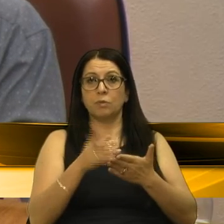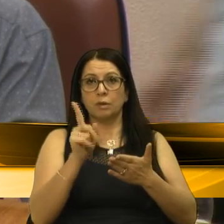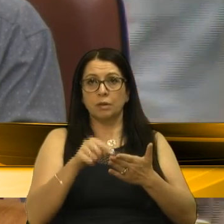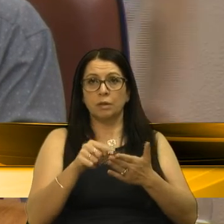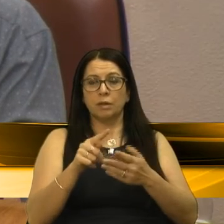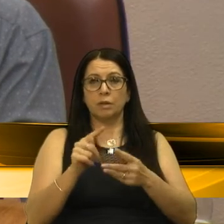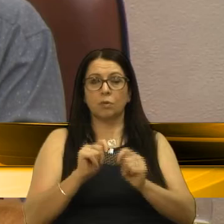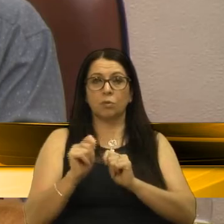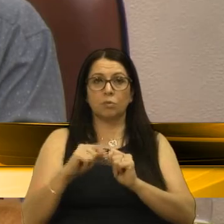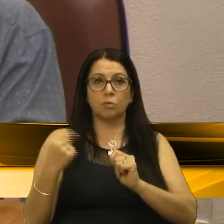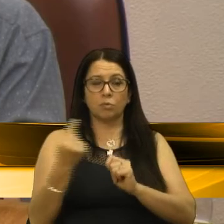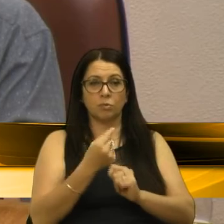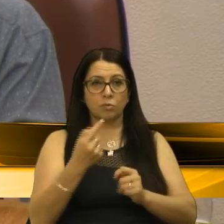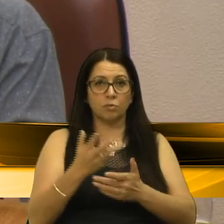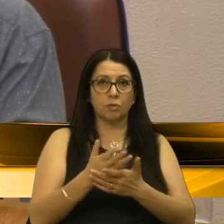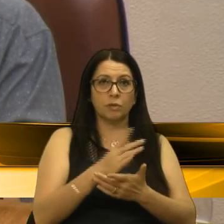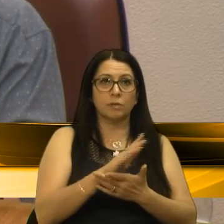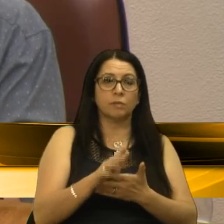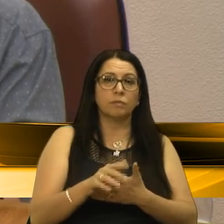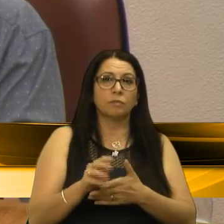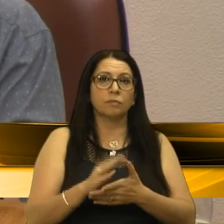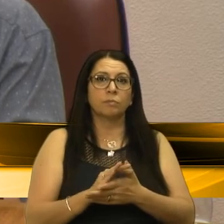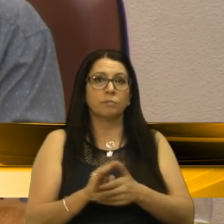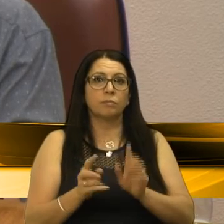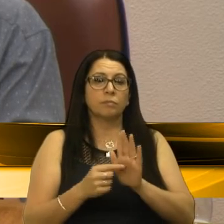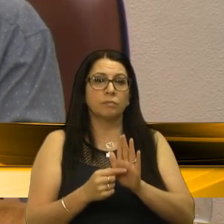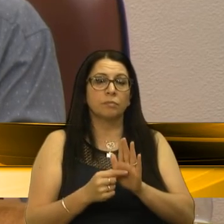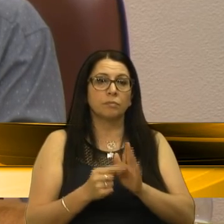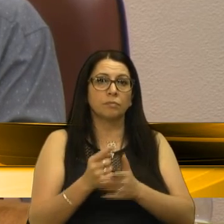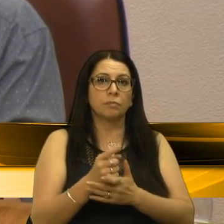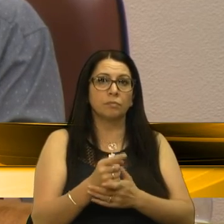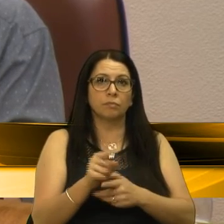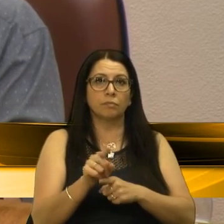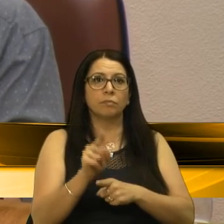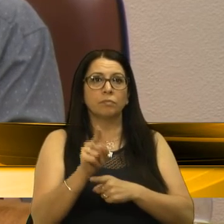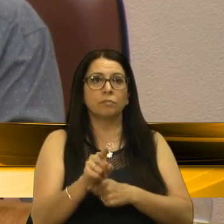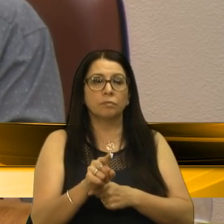de controvérsia correrá no dia 17 de 11 de 2019,